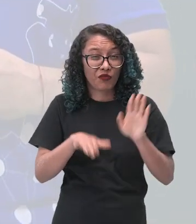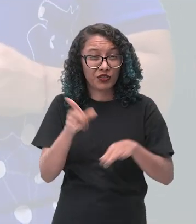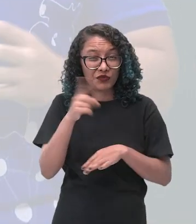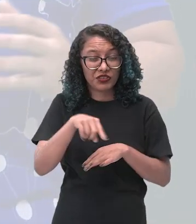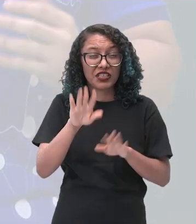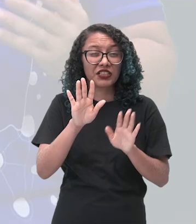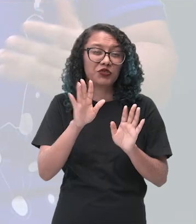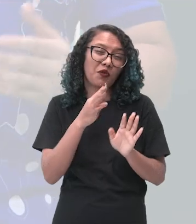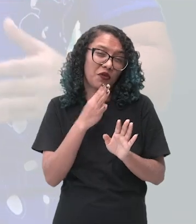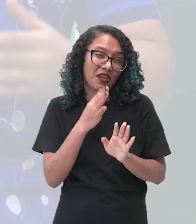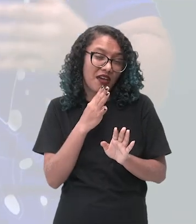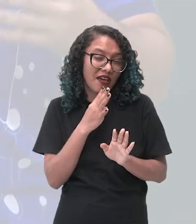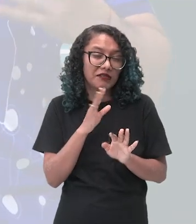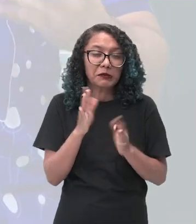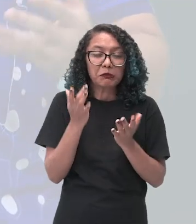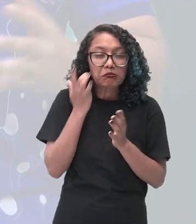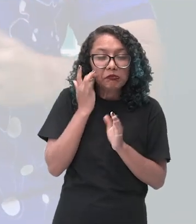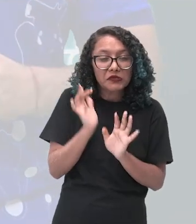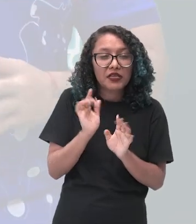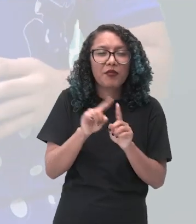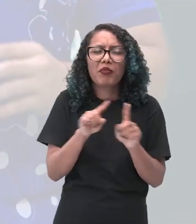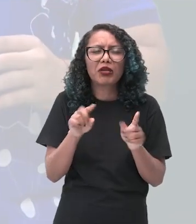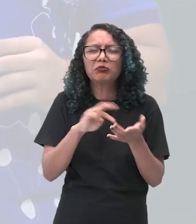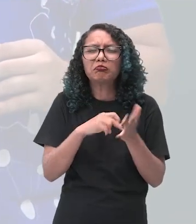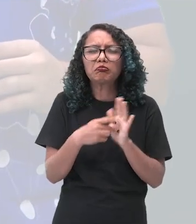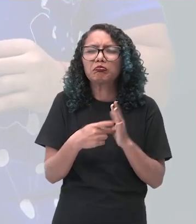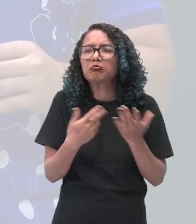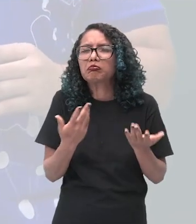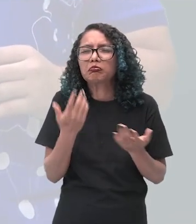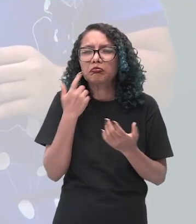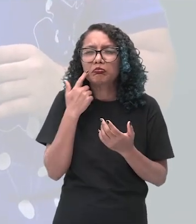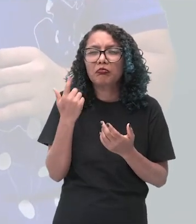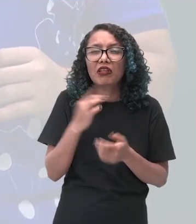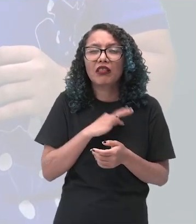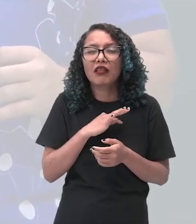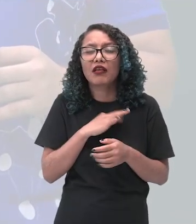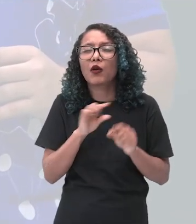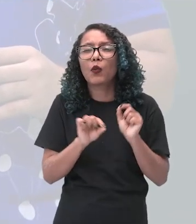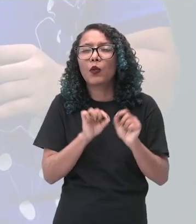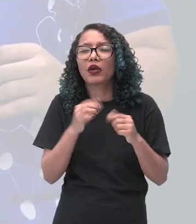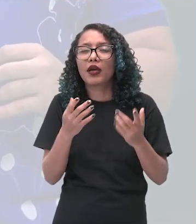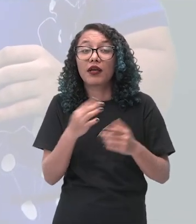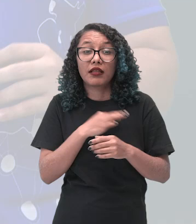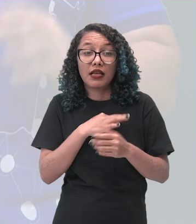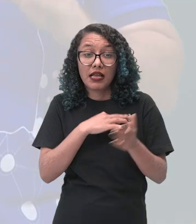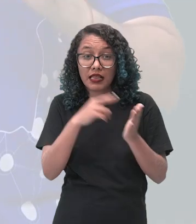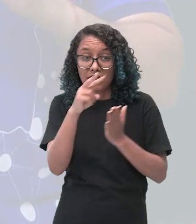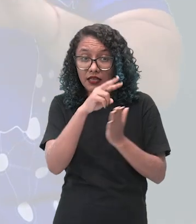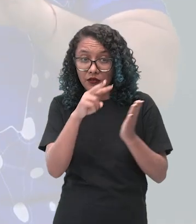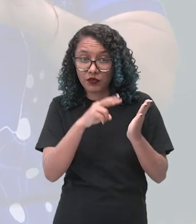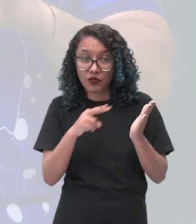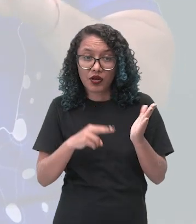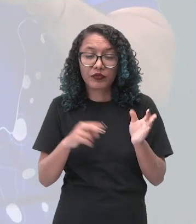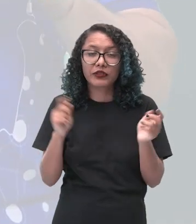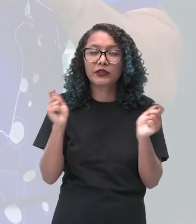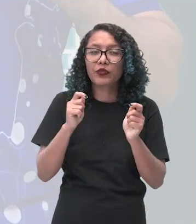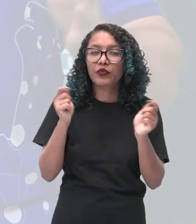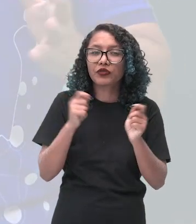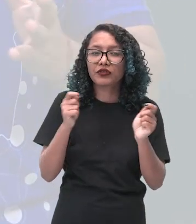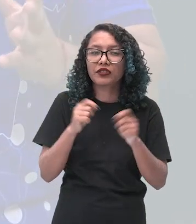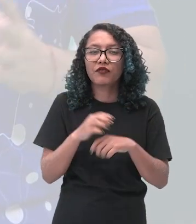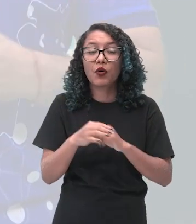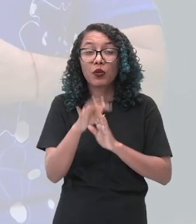algum canto. Mas, professor, o que é skimming? Skimming é uma técnica de leitura para que você possa compreender